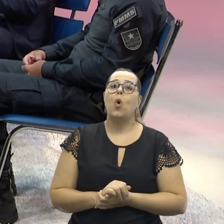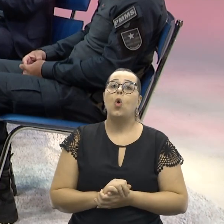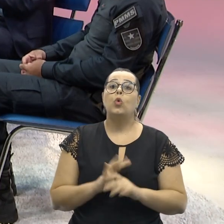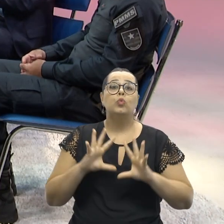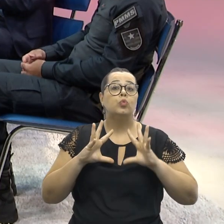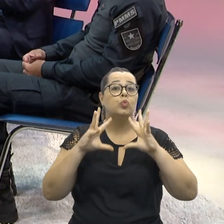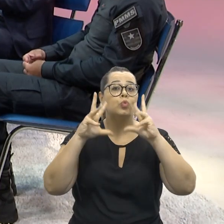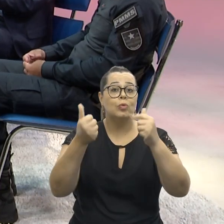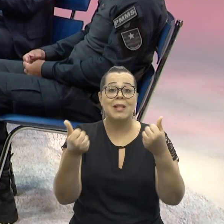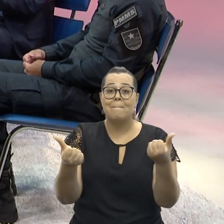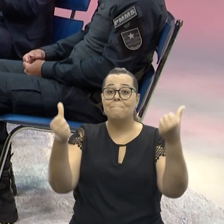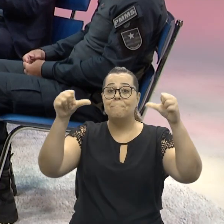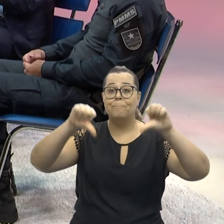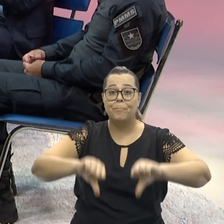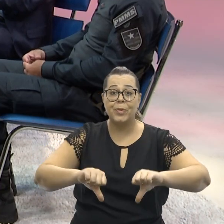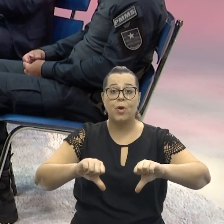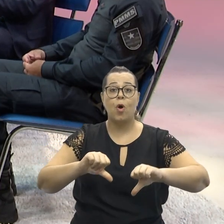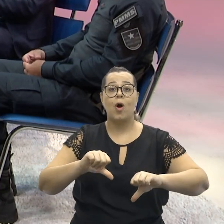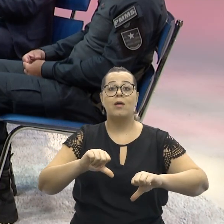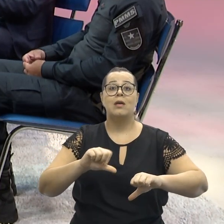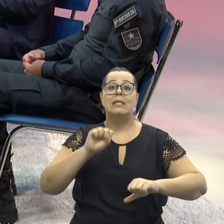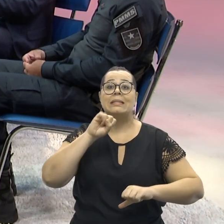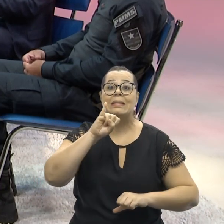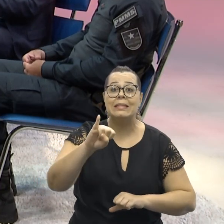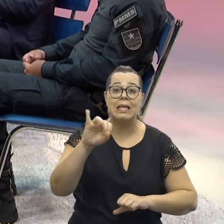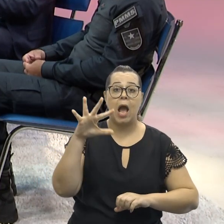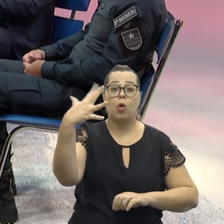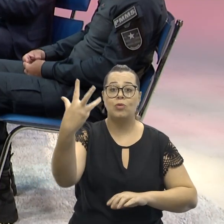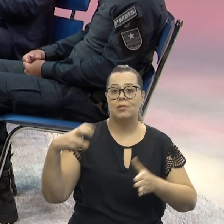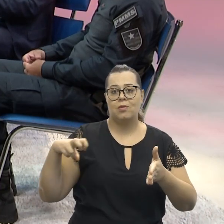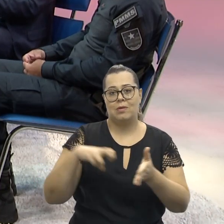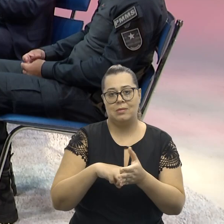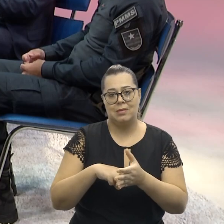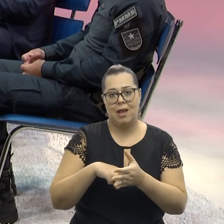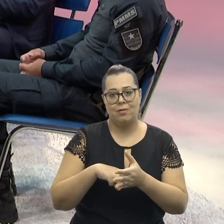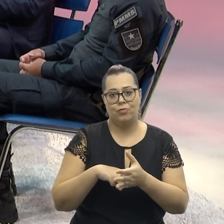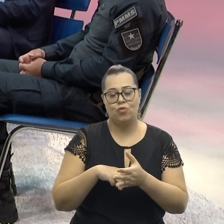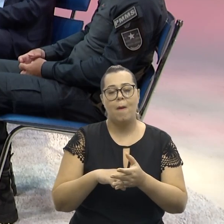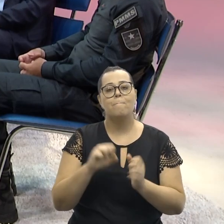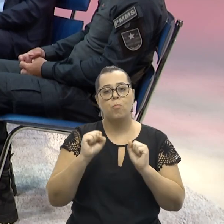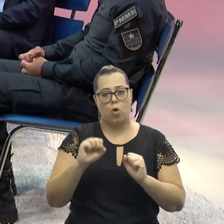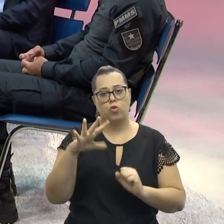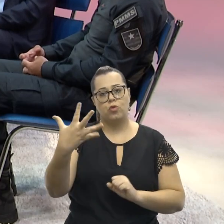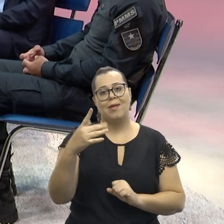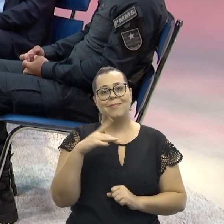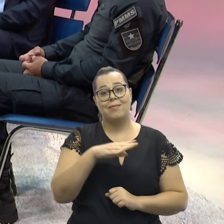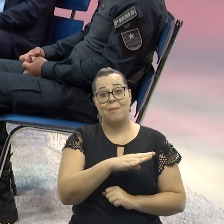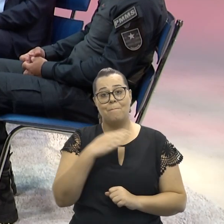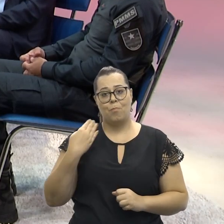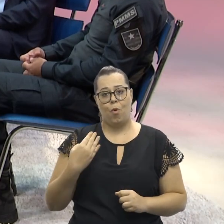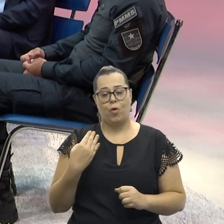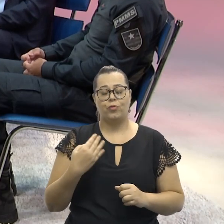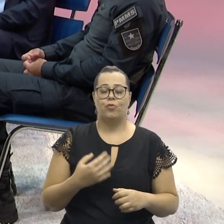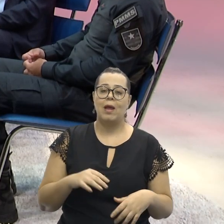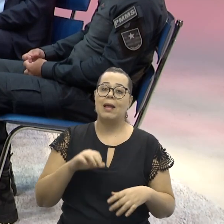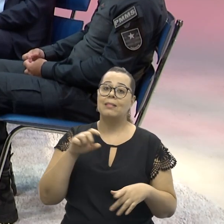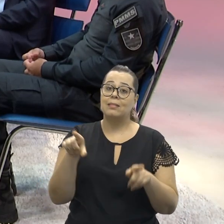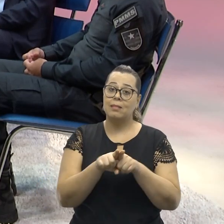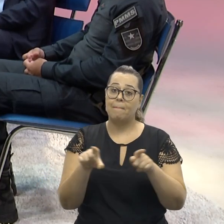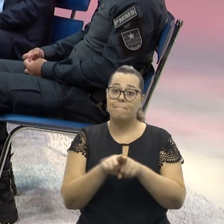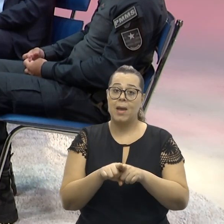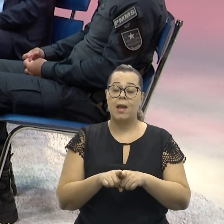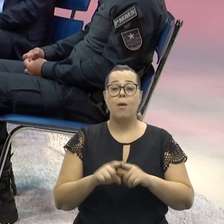isso potencializa as lesões corporais que vêm logo após. E uma coisa muito importante,